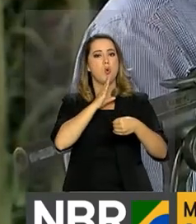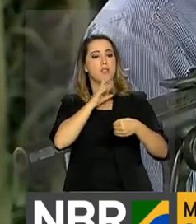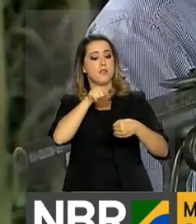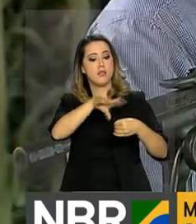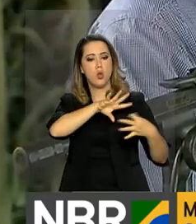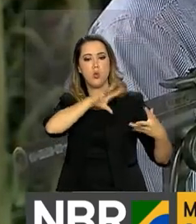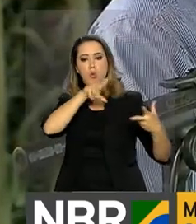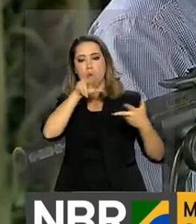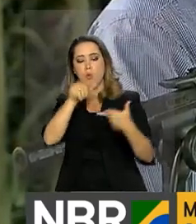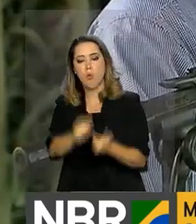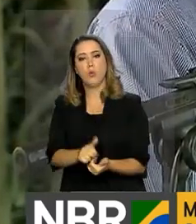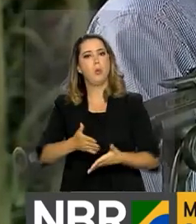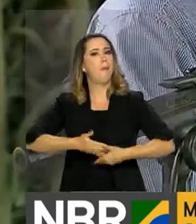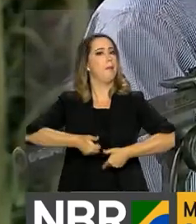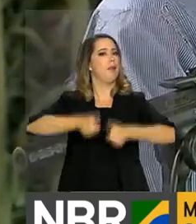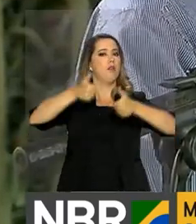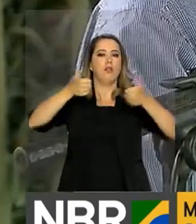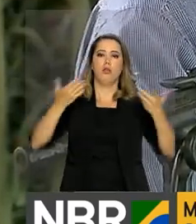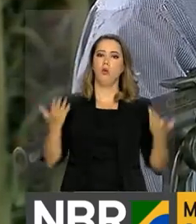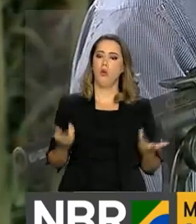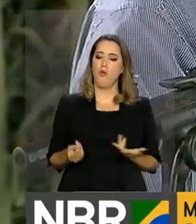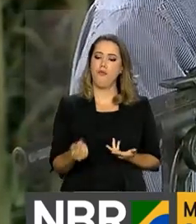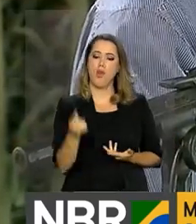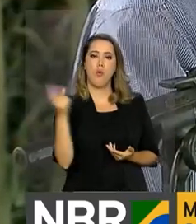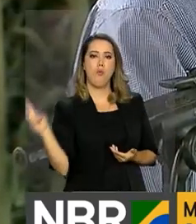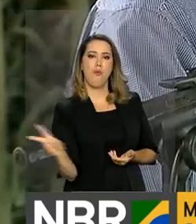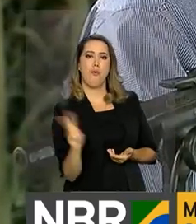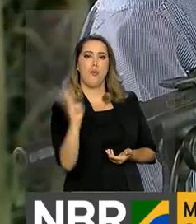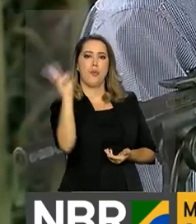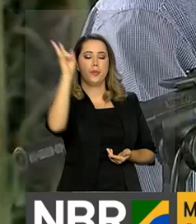comunidade internacional.